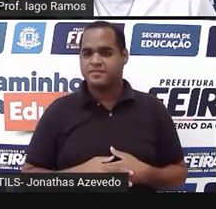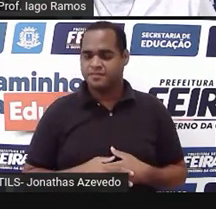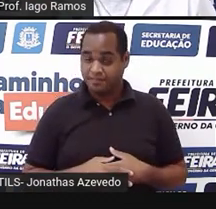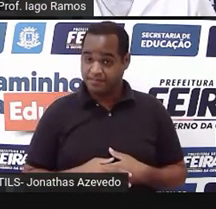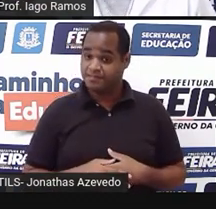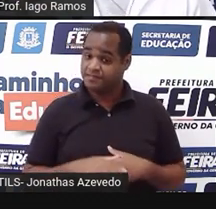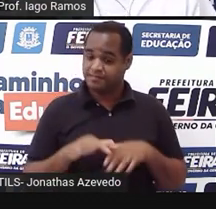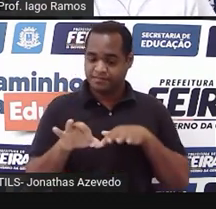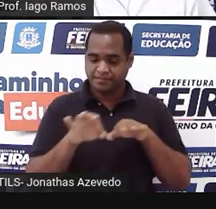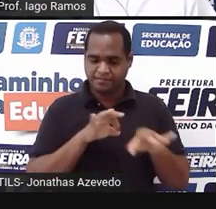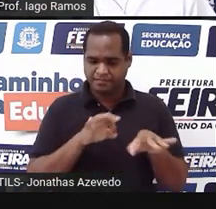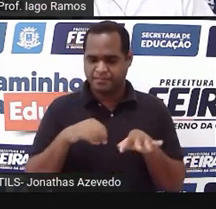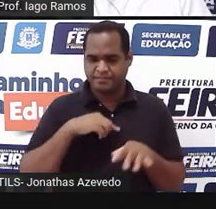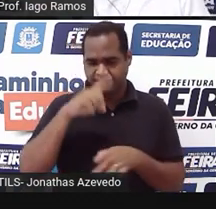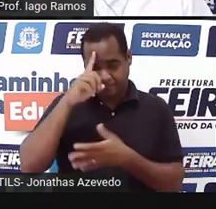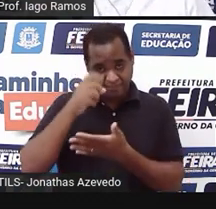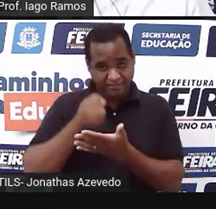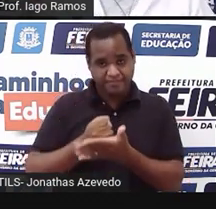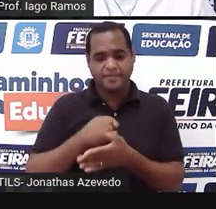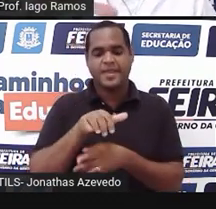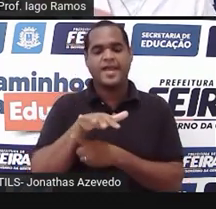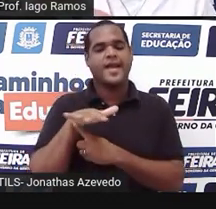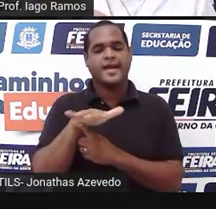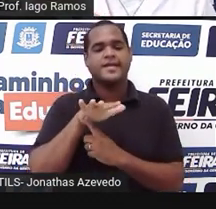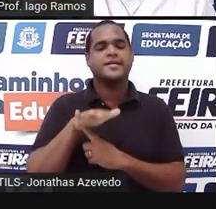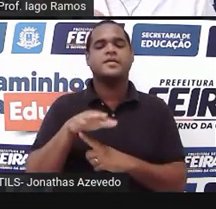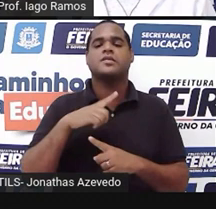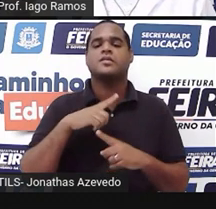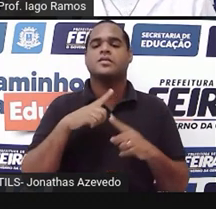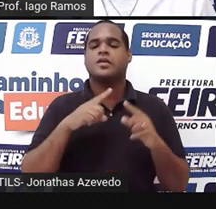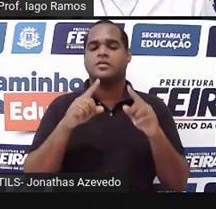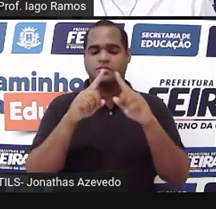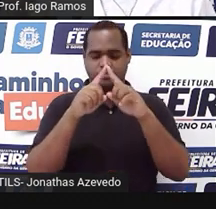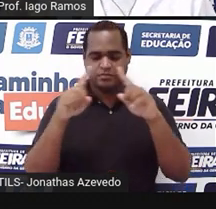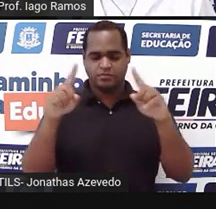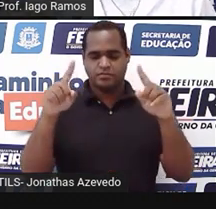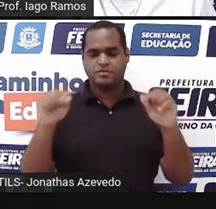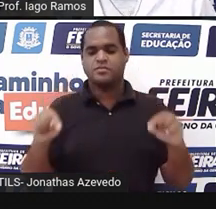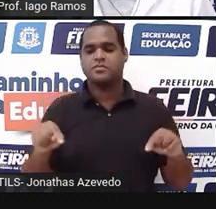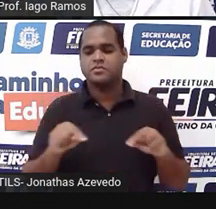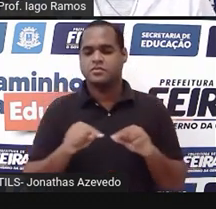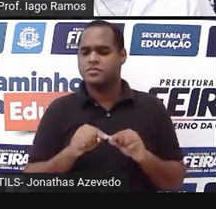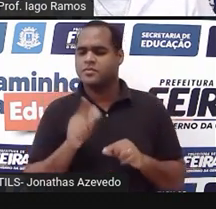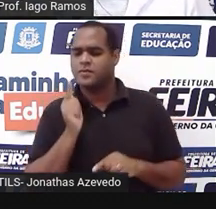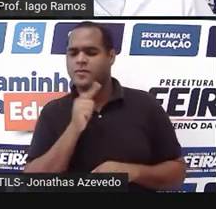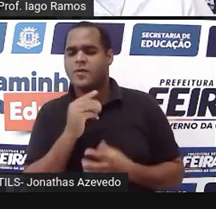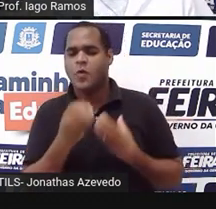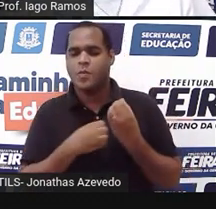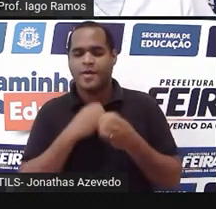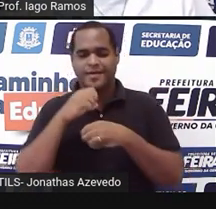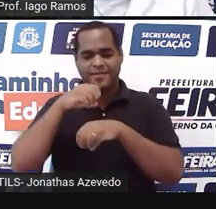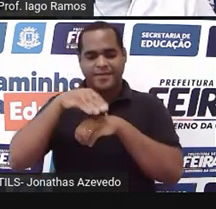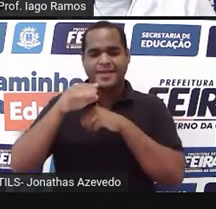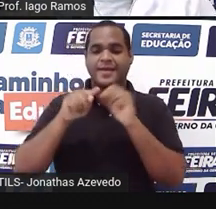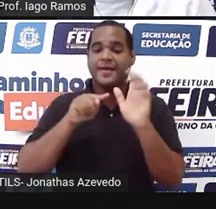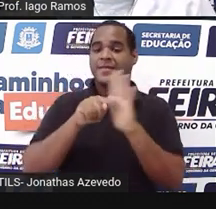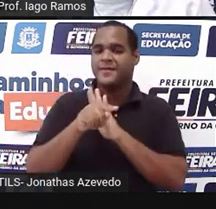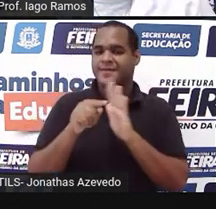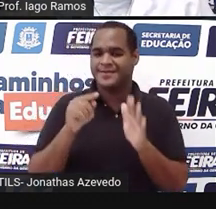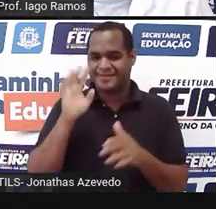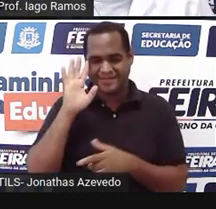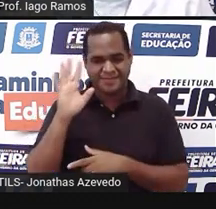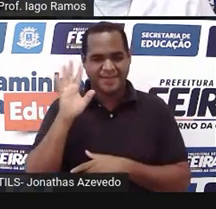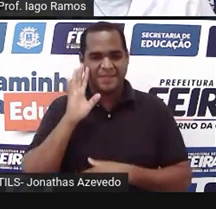determinar a área de um trapézio e essa pergunta e vai nos levar a nossa investigação